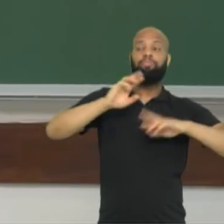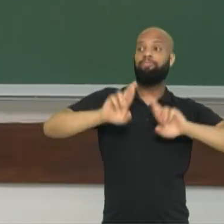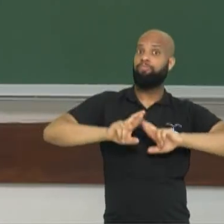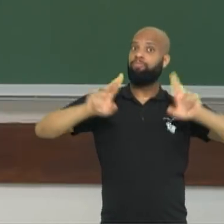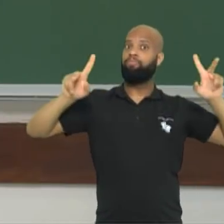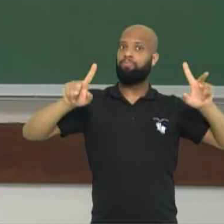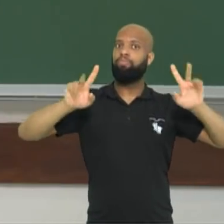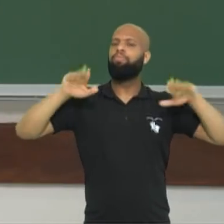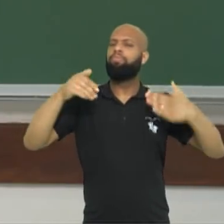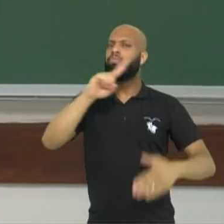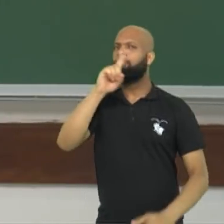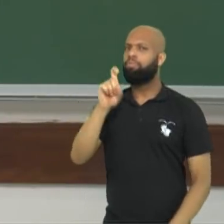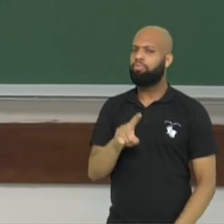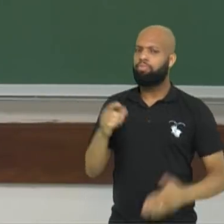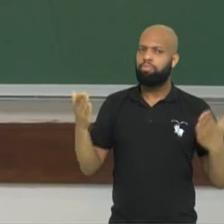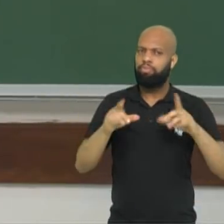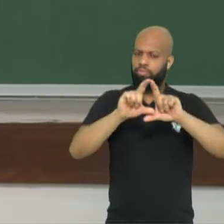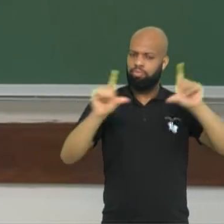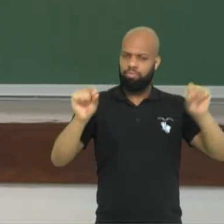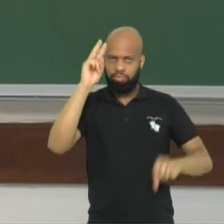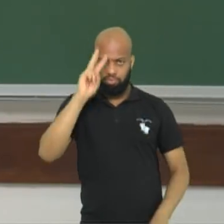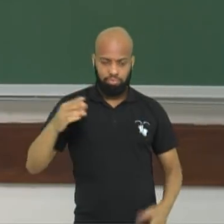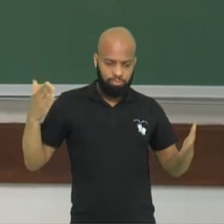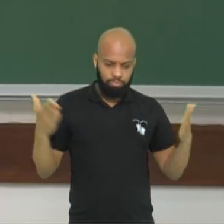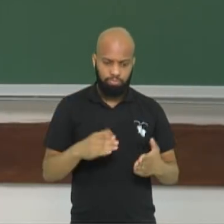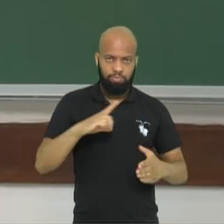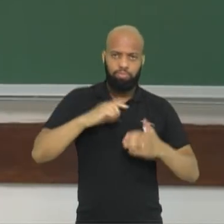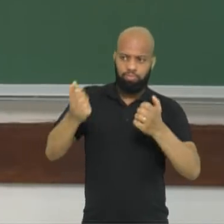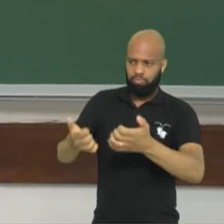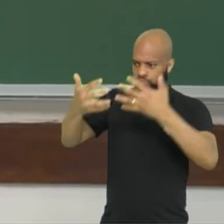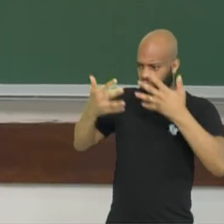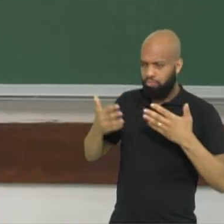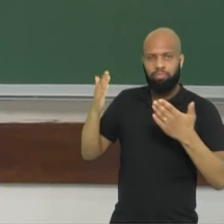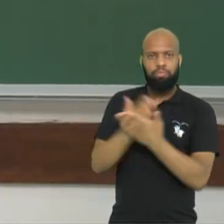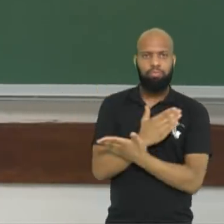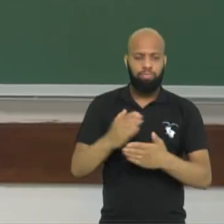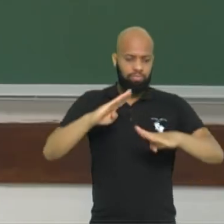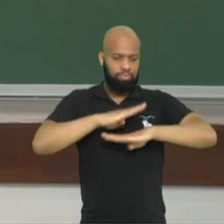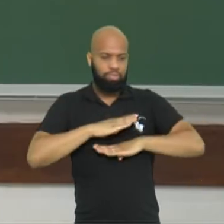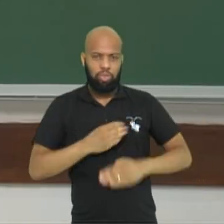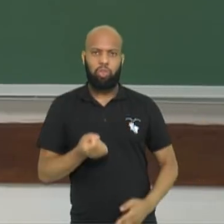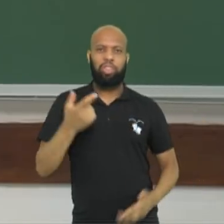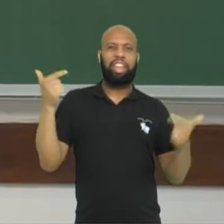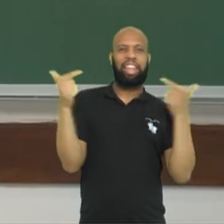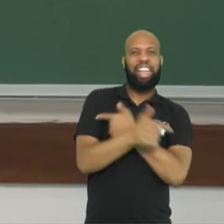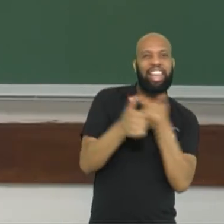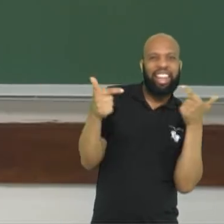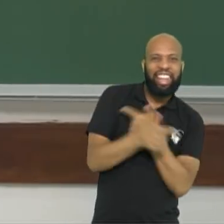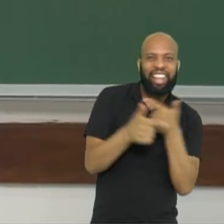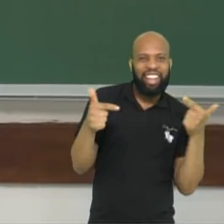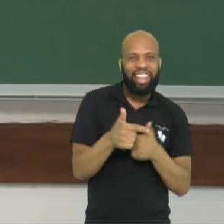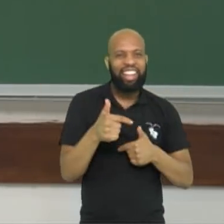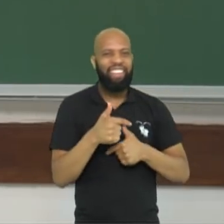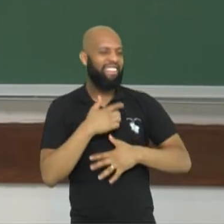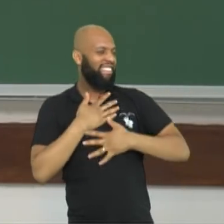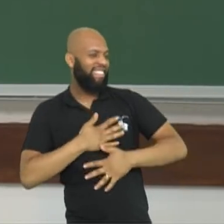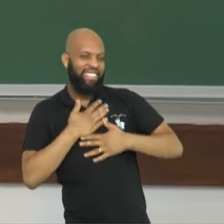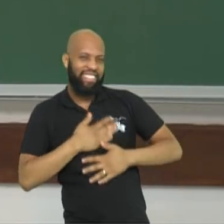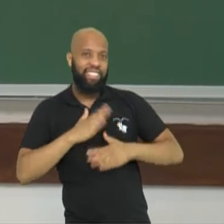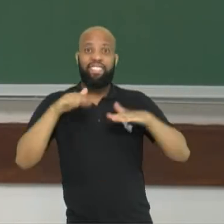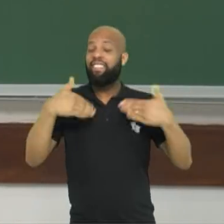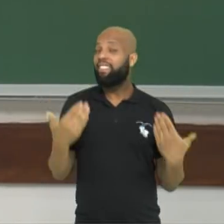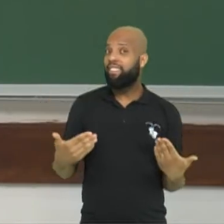E será que a nossa tirinha de hoje, ela traz também alguma situação inusitada, engraçada, bem-humorada? E